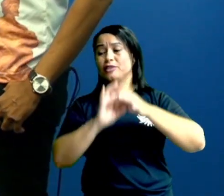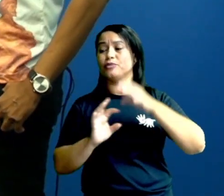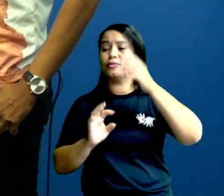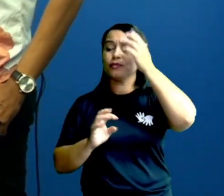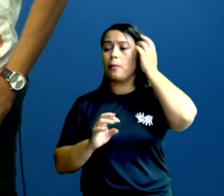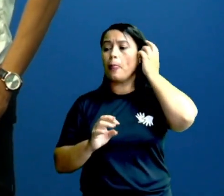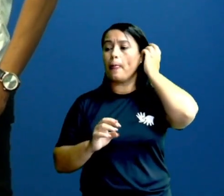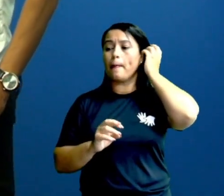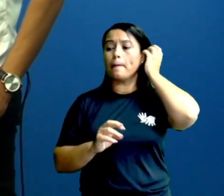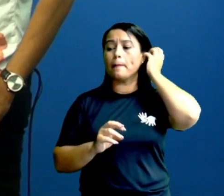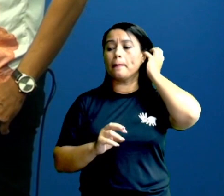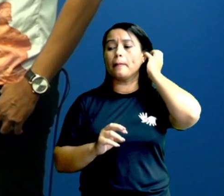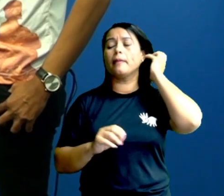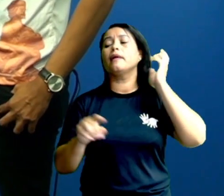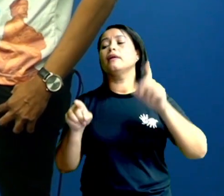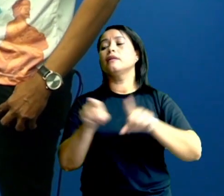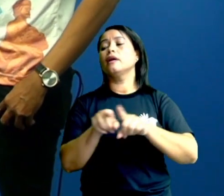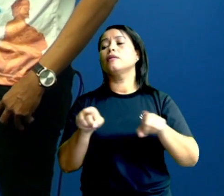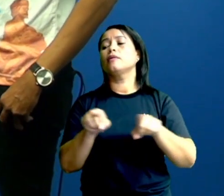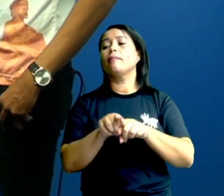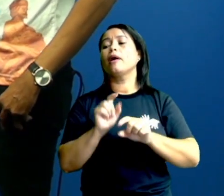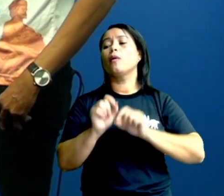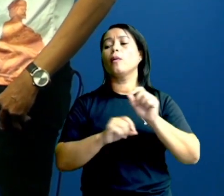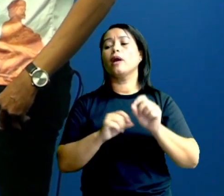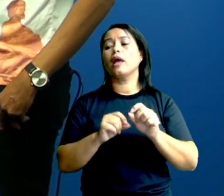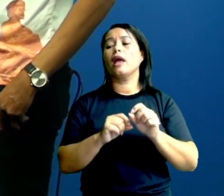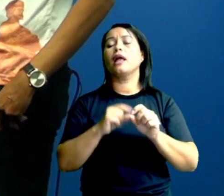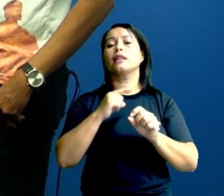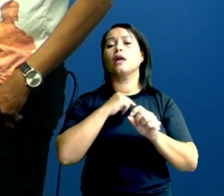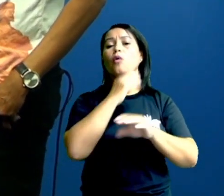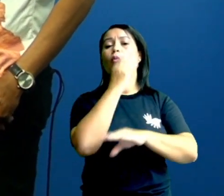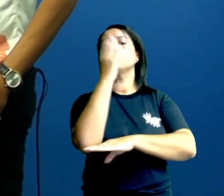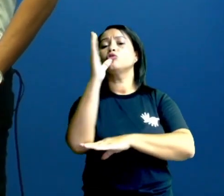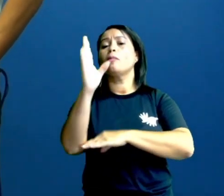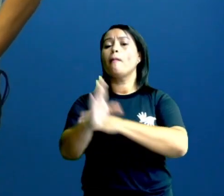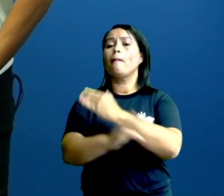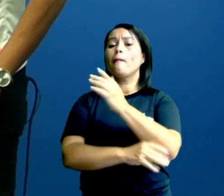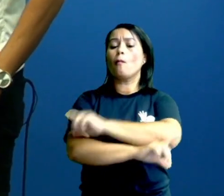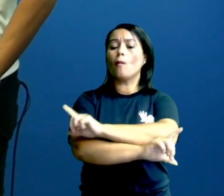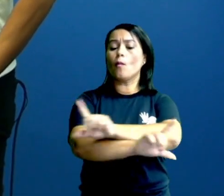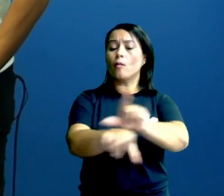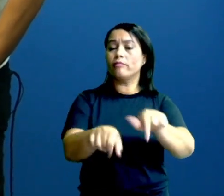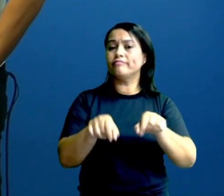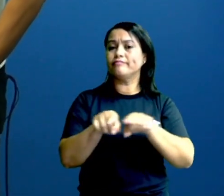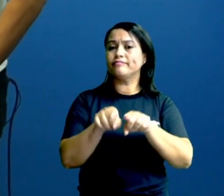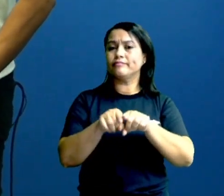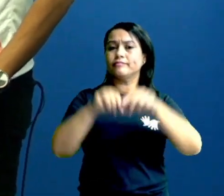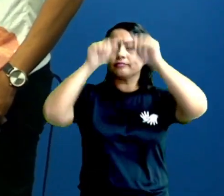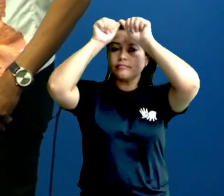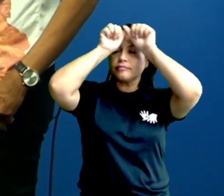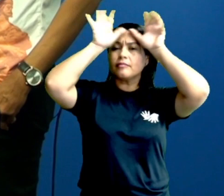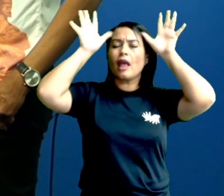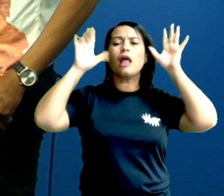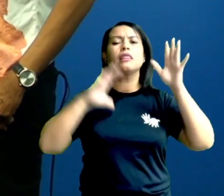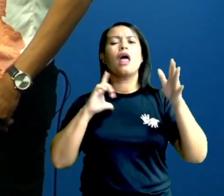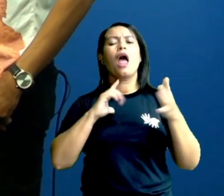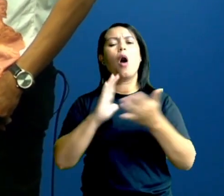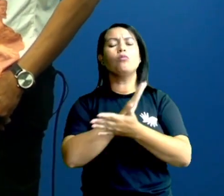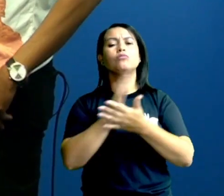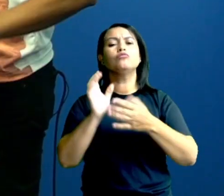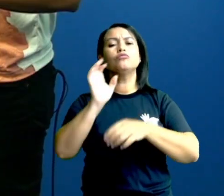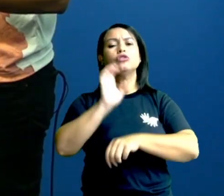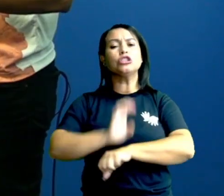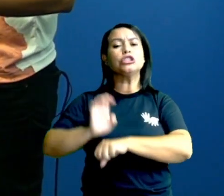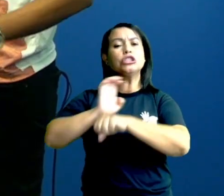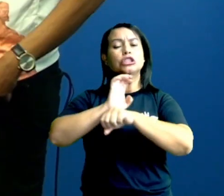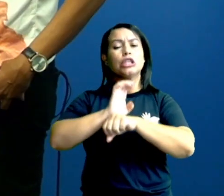tá é em relação a ida ao contexto do desmatamento na Floresta Amazônica você tem aqui os estados que mais colaboram